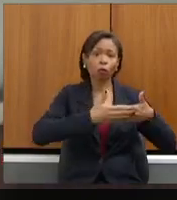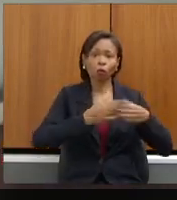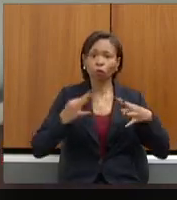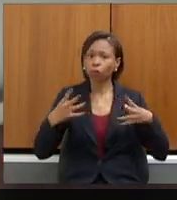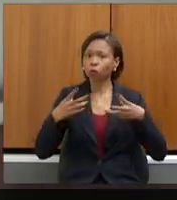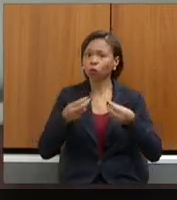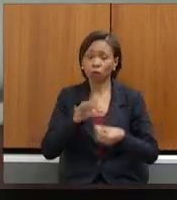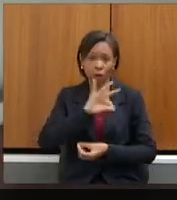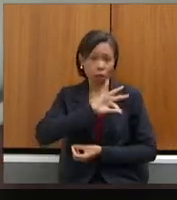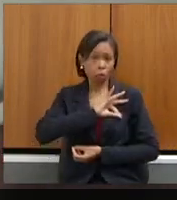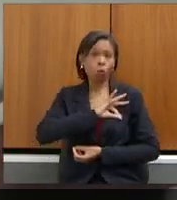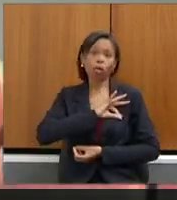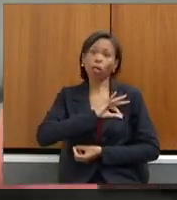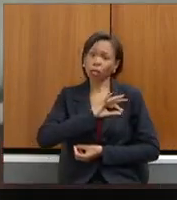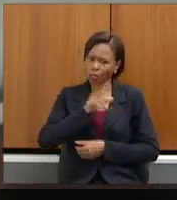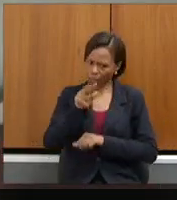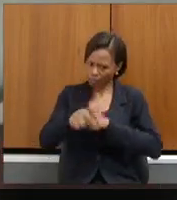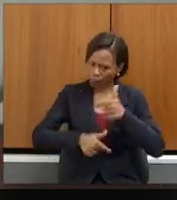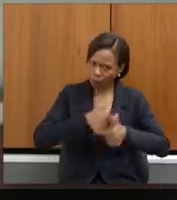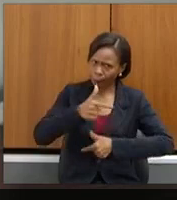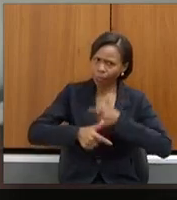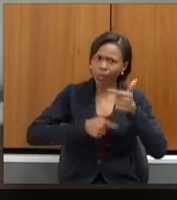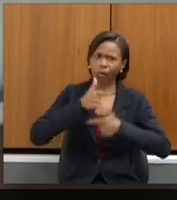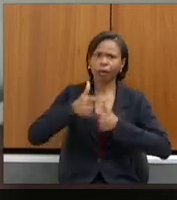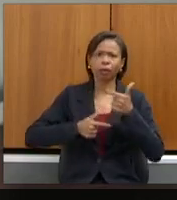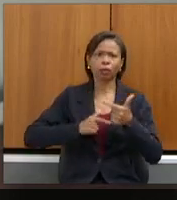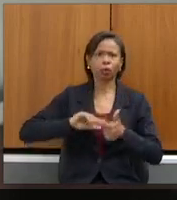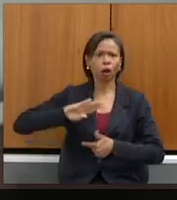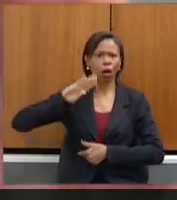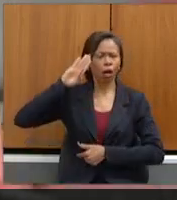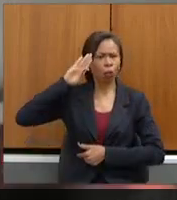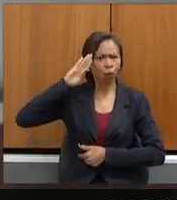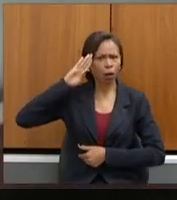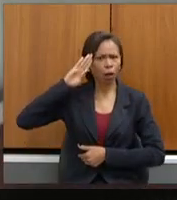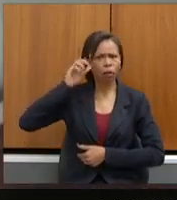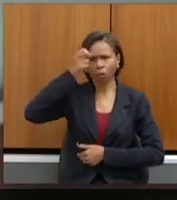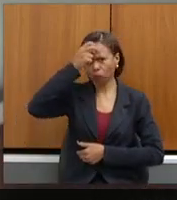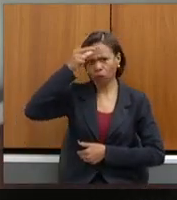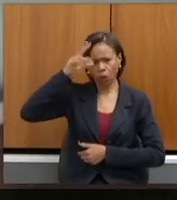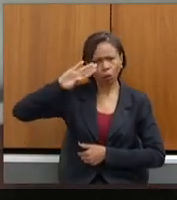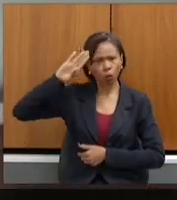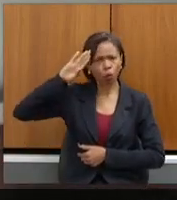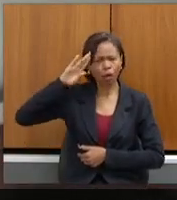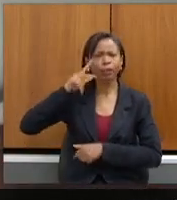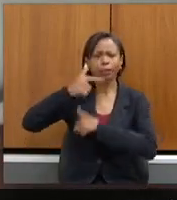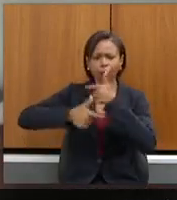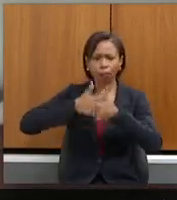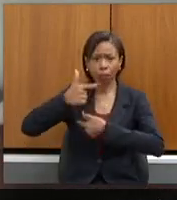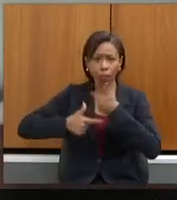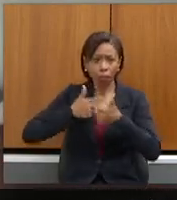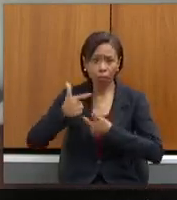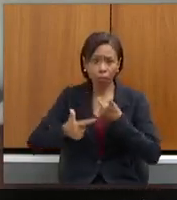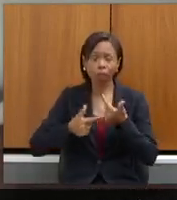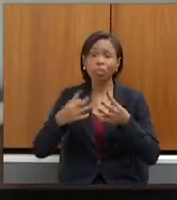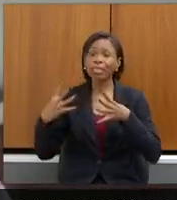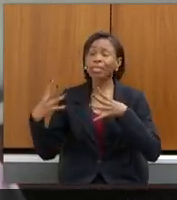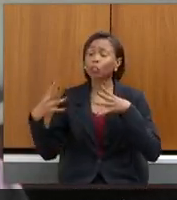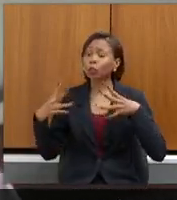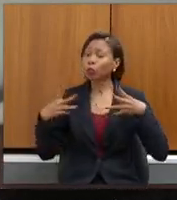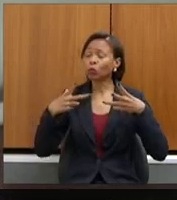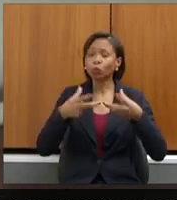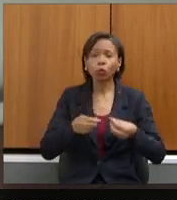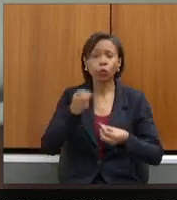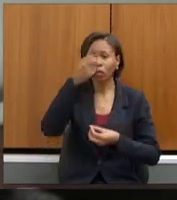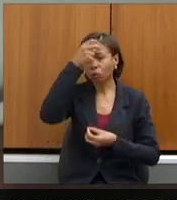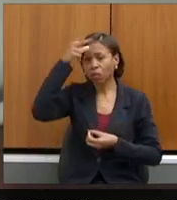trabalhando assim inteiro a guarda municipal tá trabalhando houve um consenso de todos os prefeitos liderados pelo prefeito diversos